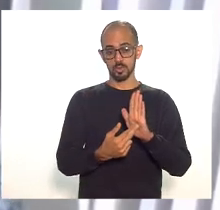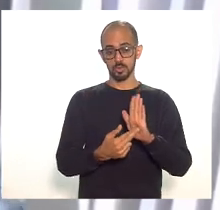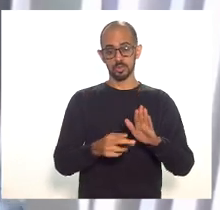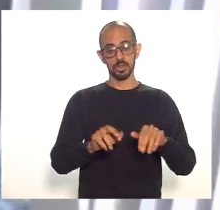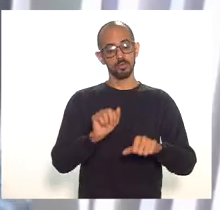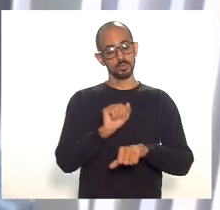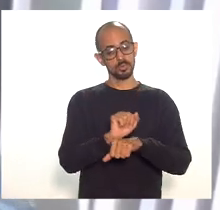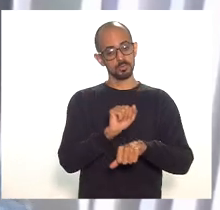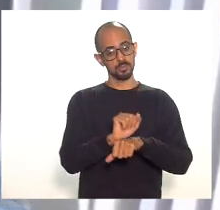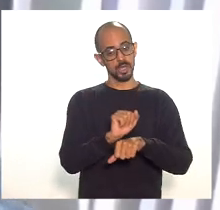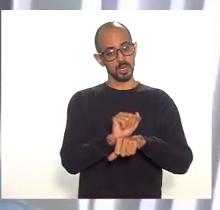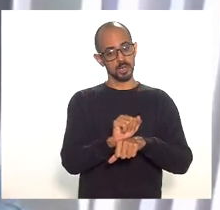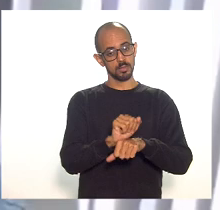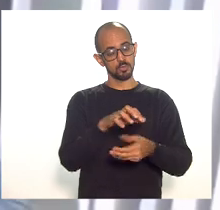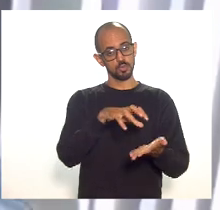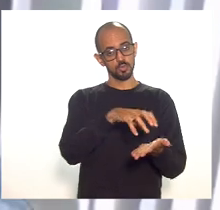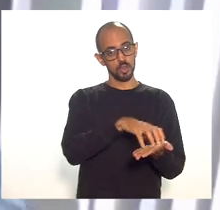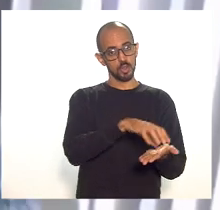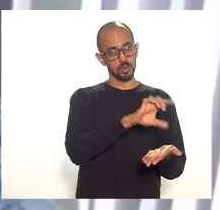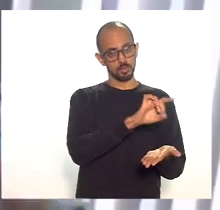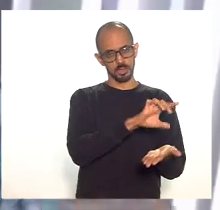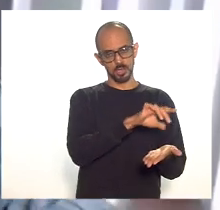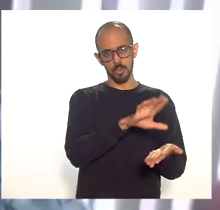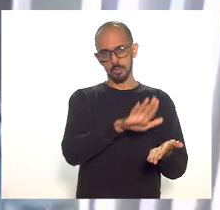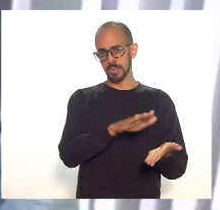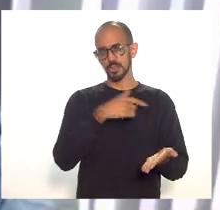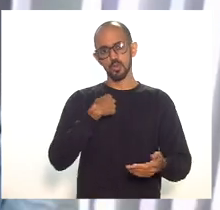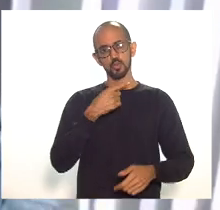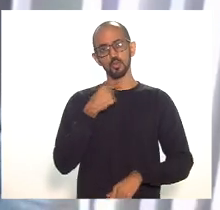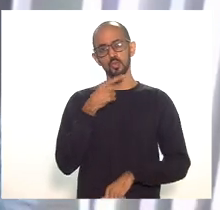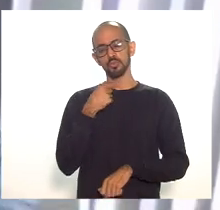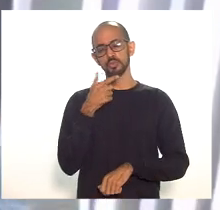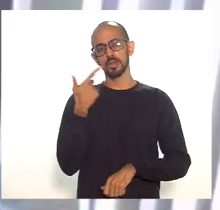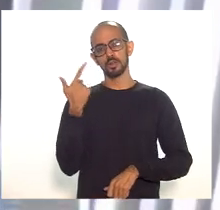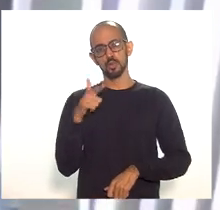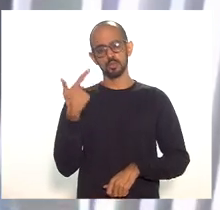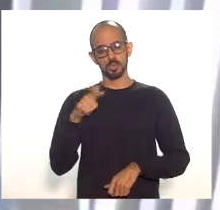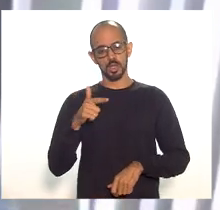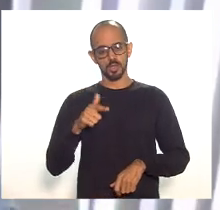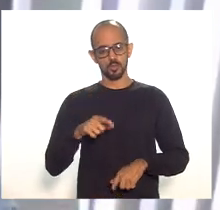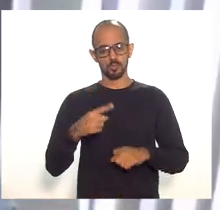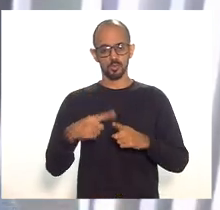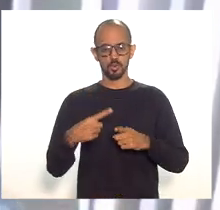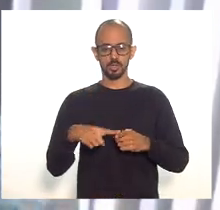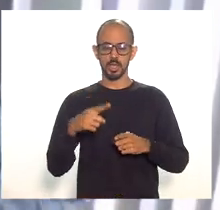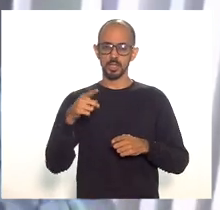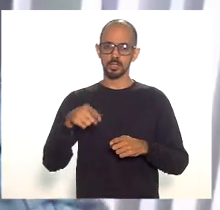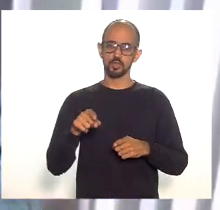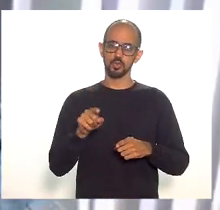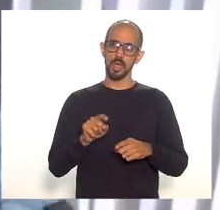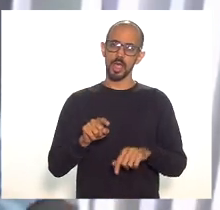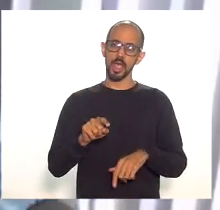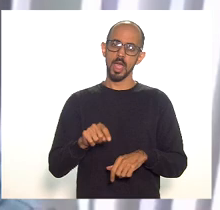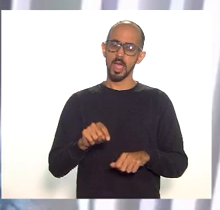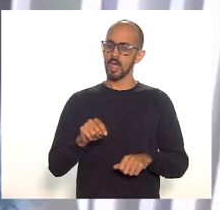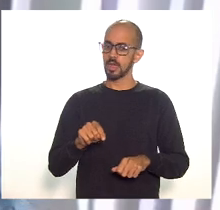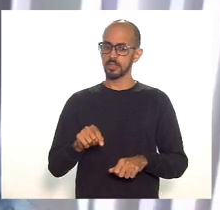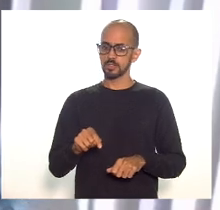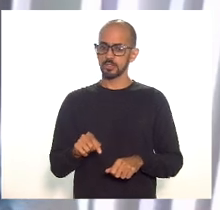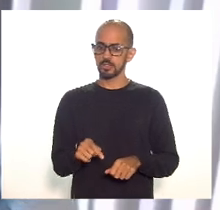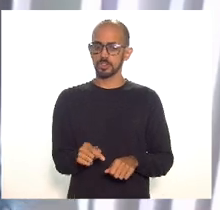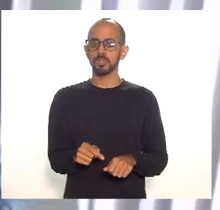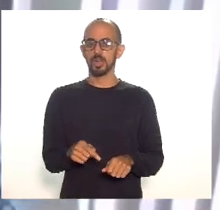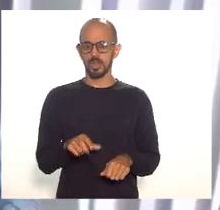órgão especial, mas eu não tenho dúvida que, como é flagrante o agravo ao dispositivo constitucional, este leilão não poderá